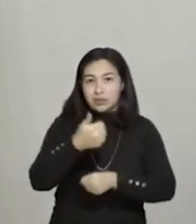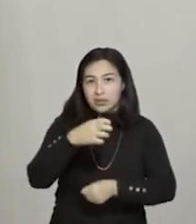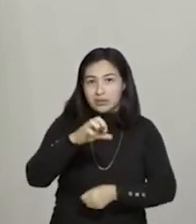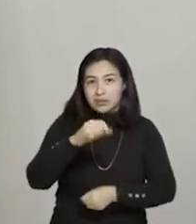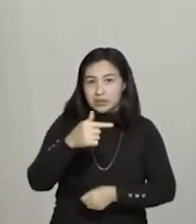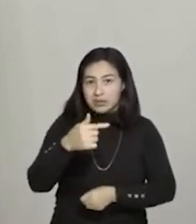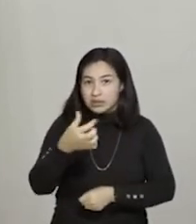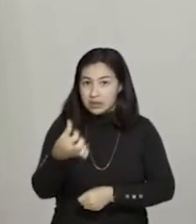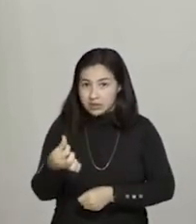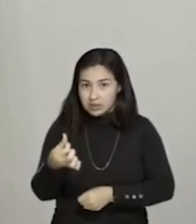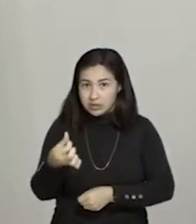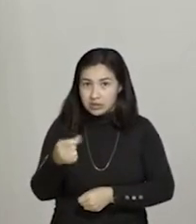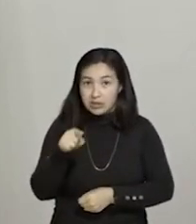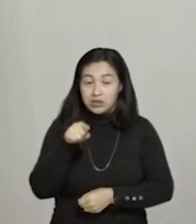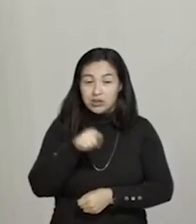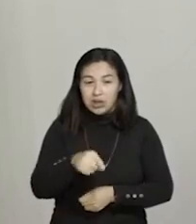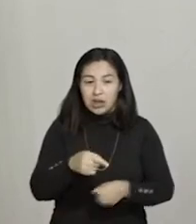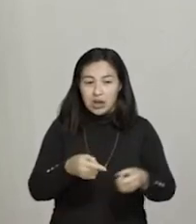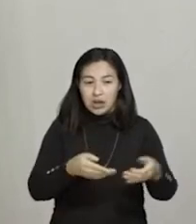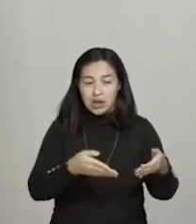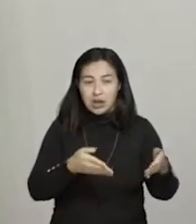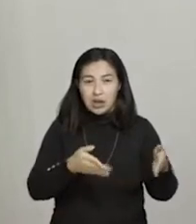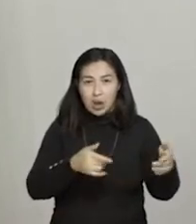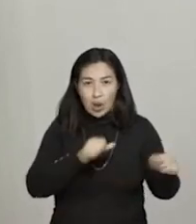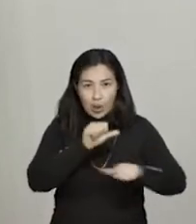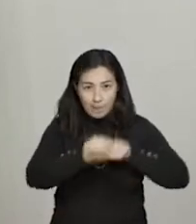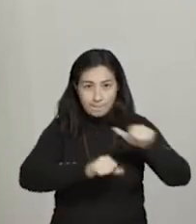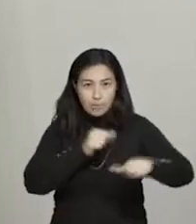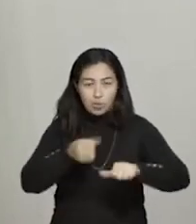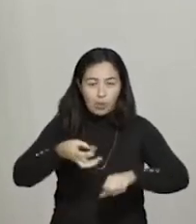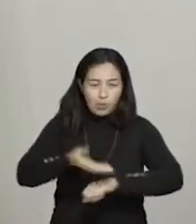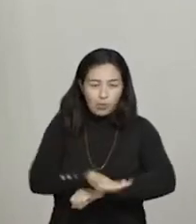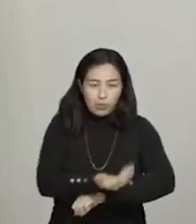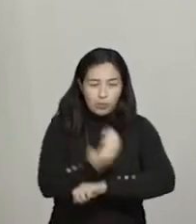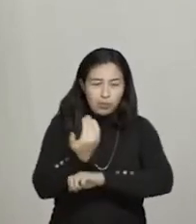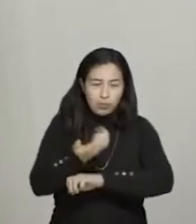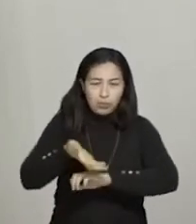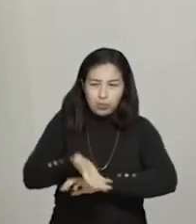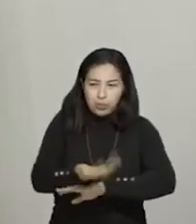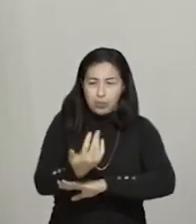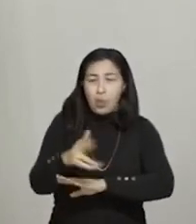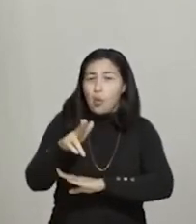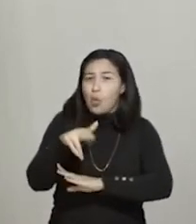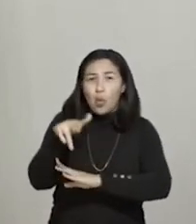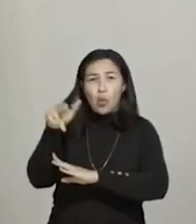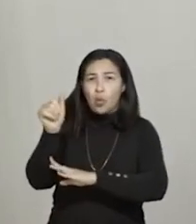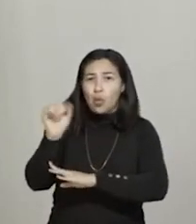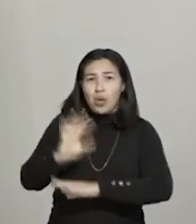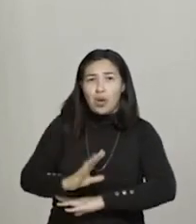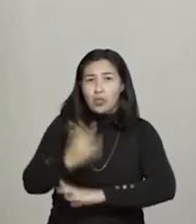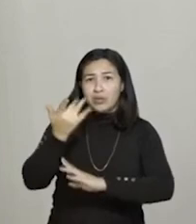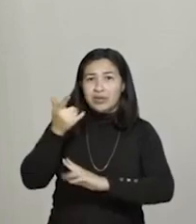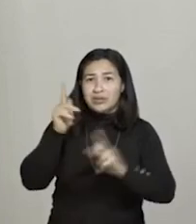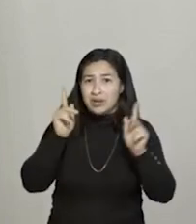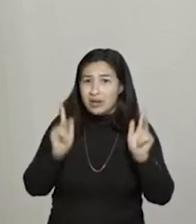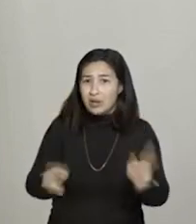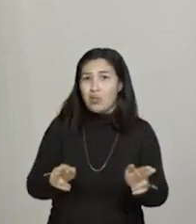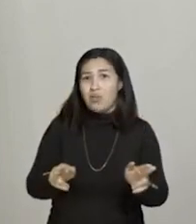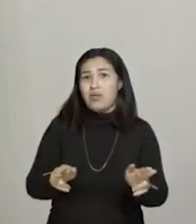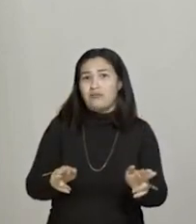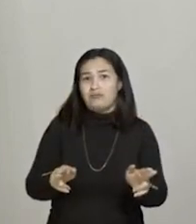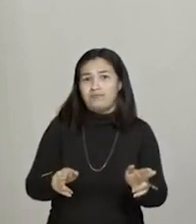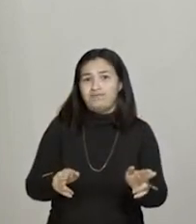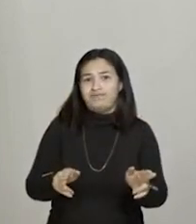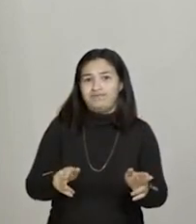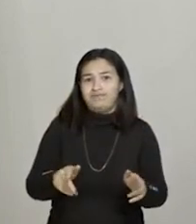retragado desassoreado e retificado nunca mais aconteceu uma ampla retragagem no